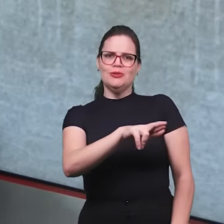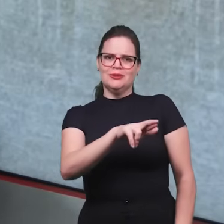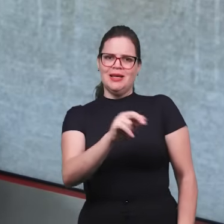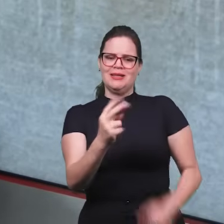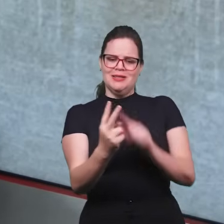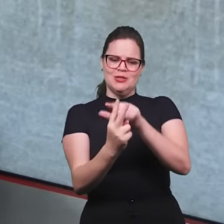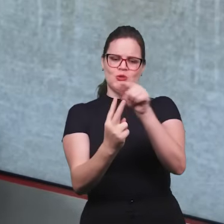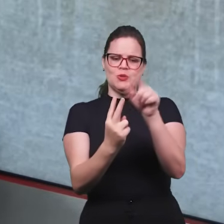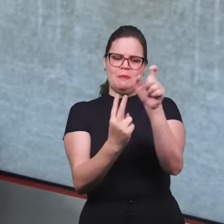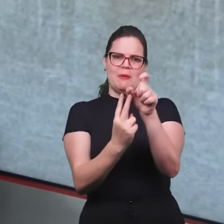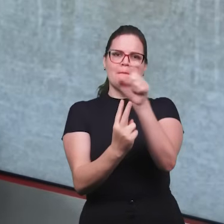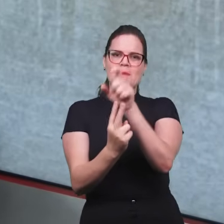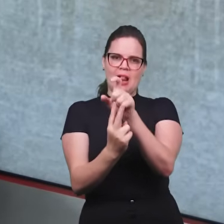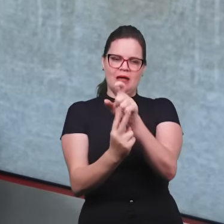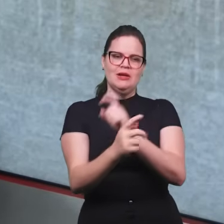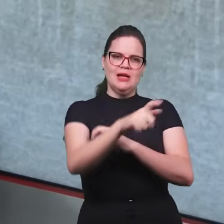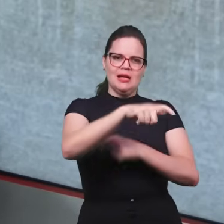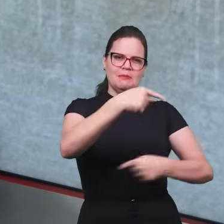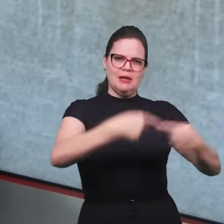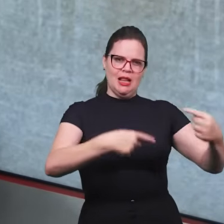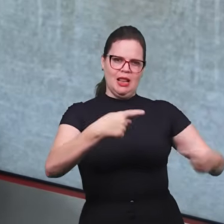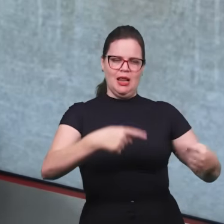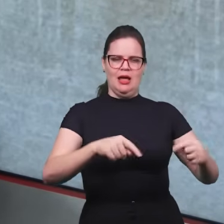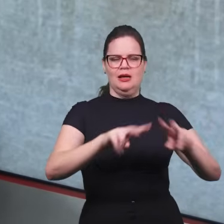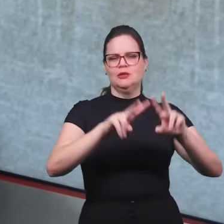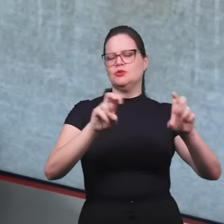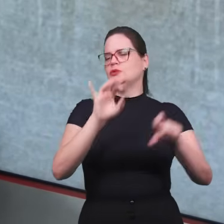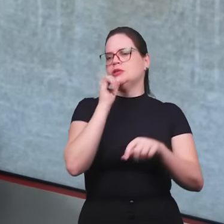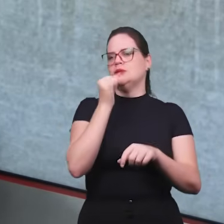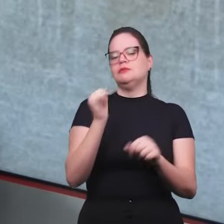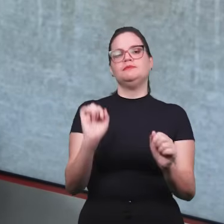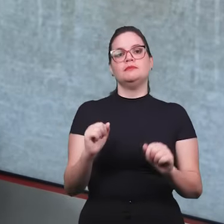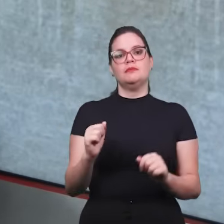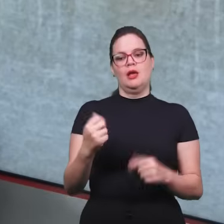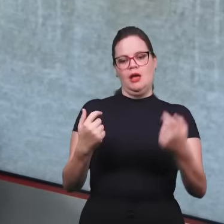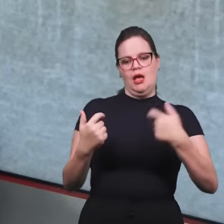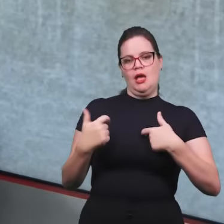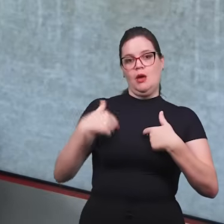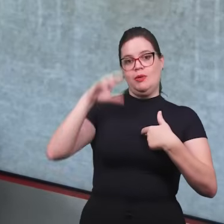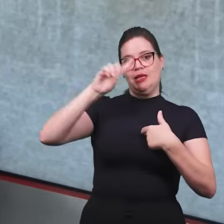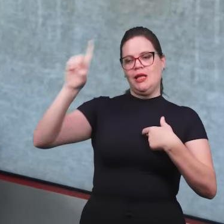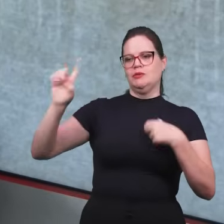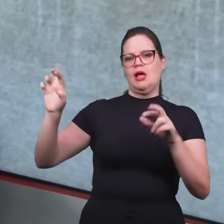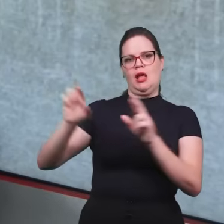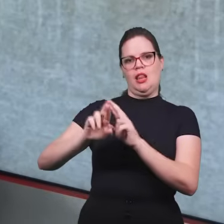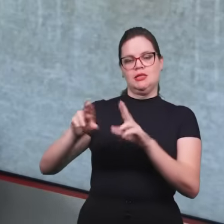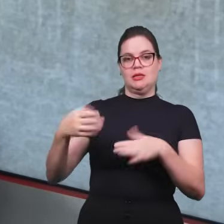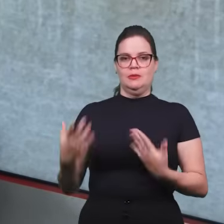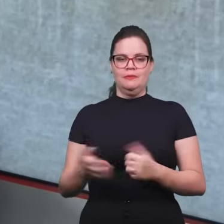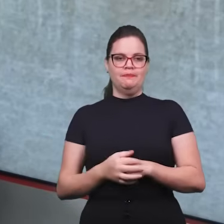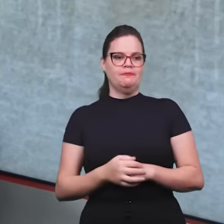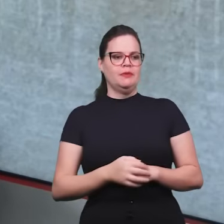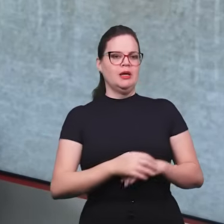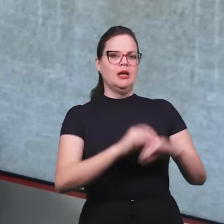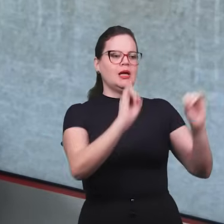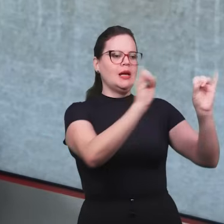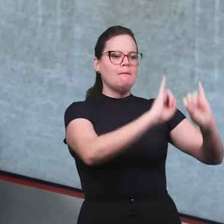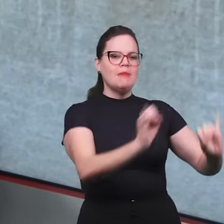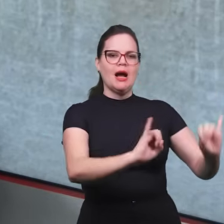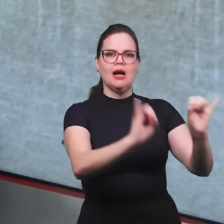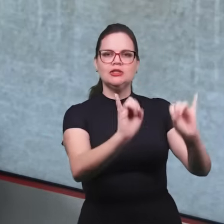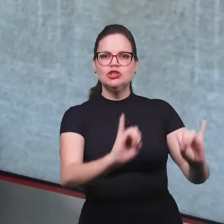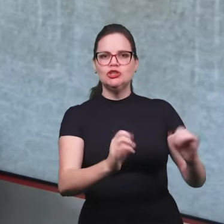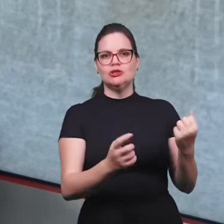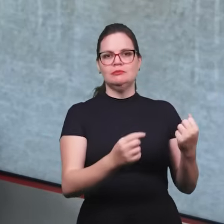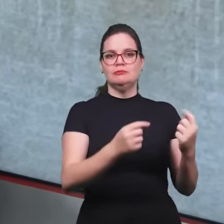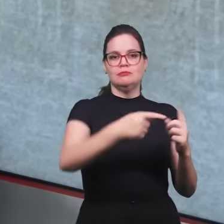religioso, especialmente quando se discute a questão de relação entre Deus, os santos, as